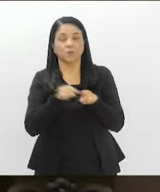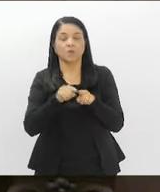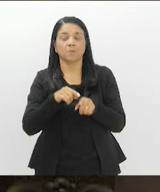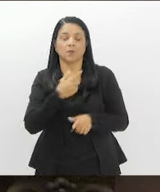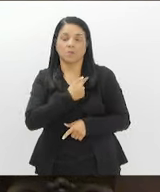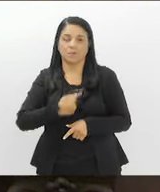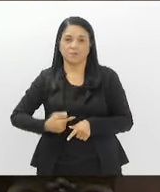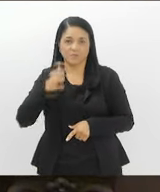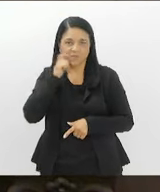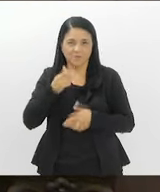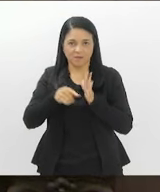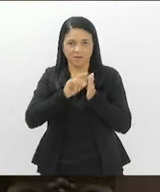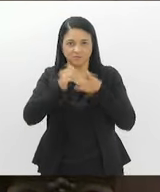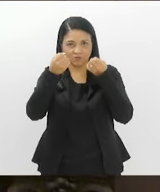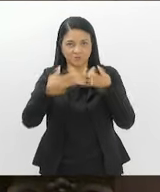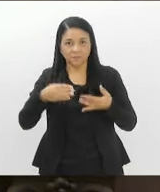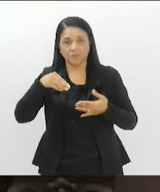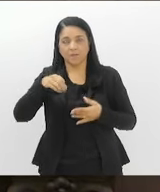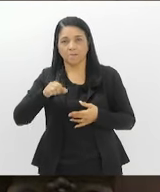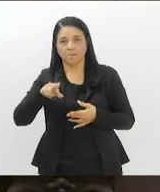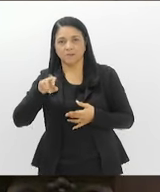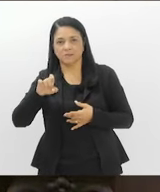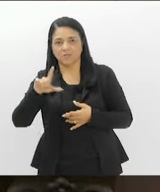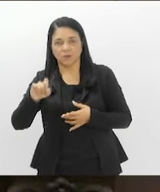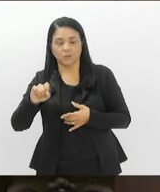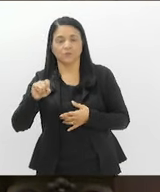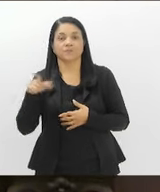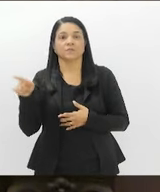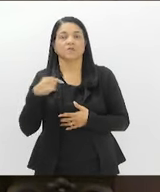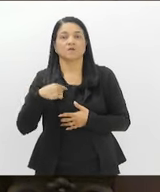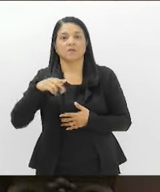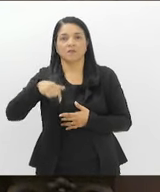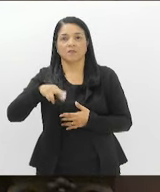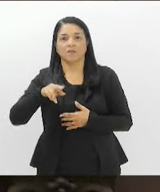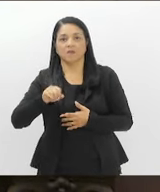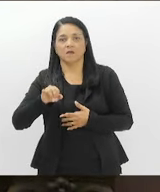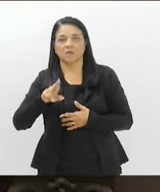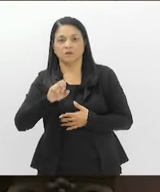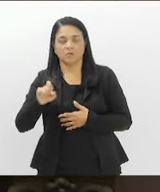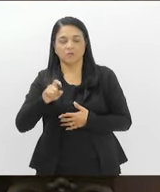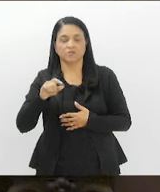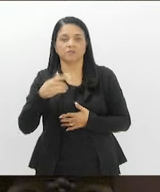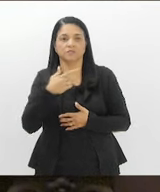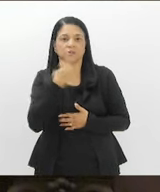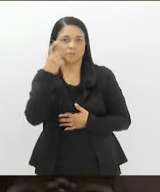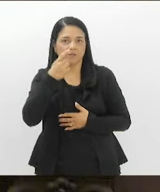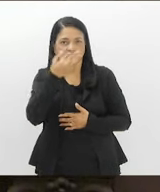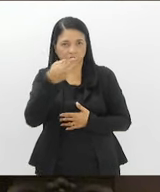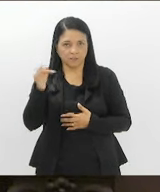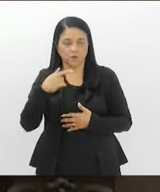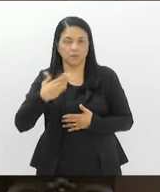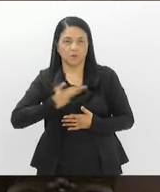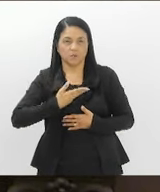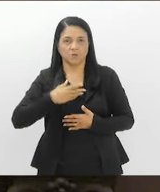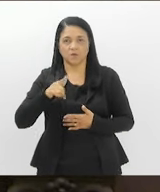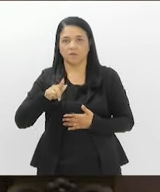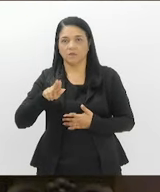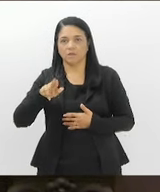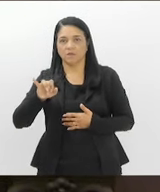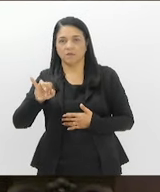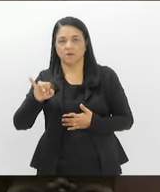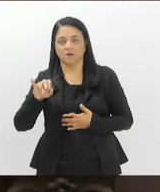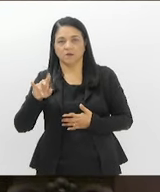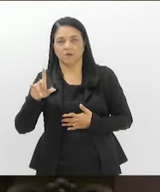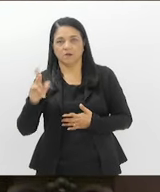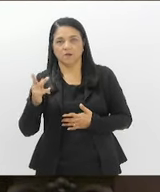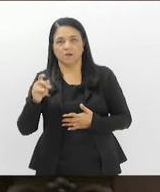Castro, Marcelo Queiroz, deputado federal. Meu querido amigo também, Guilherme Piunti, seja sempre bem-vindo, meu amigo. E